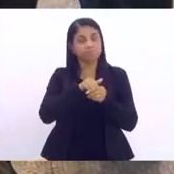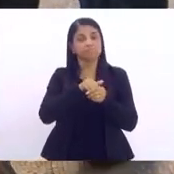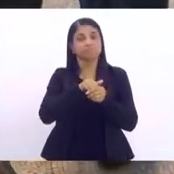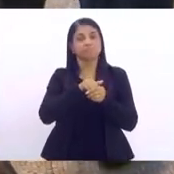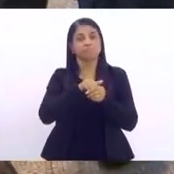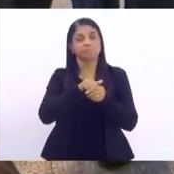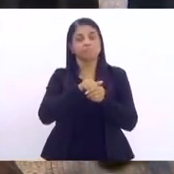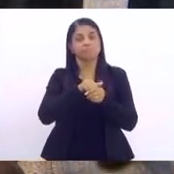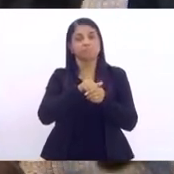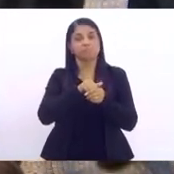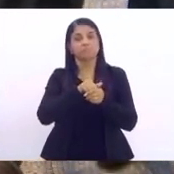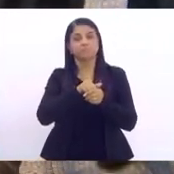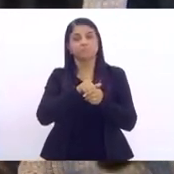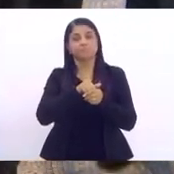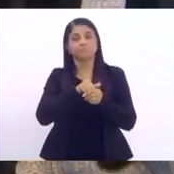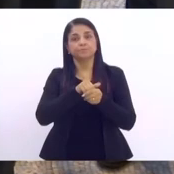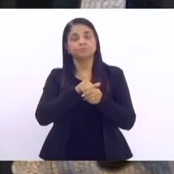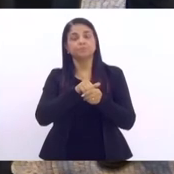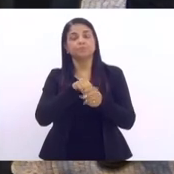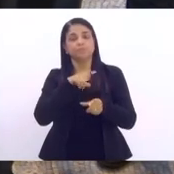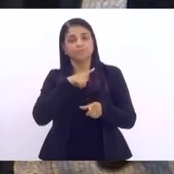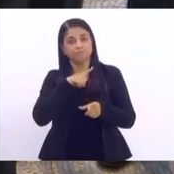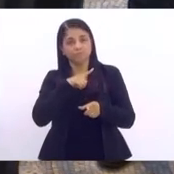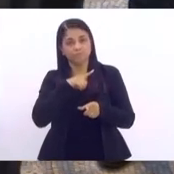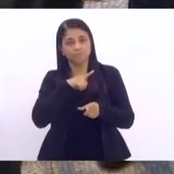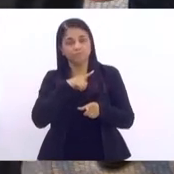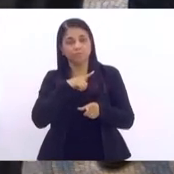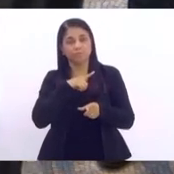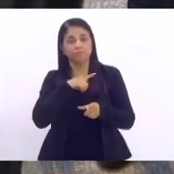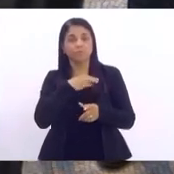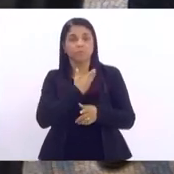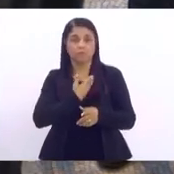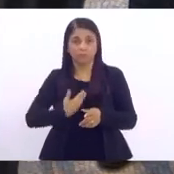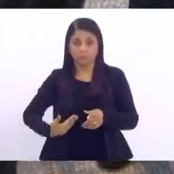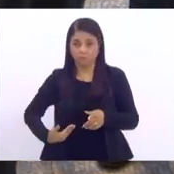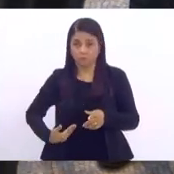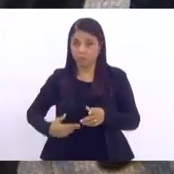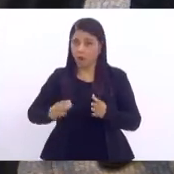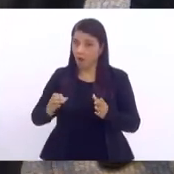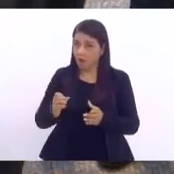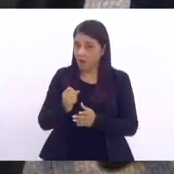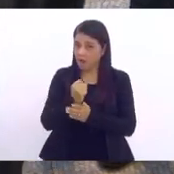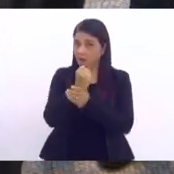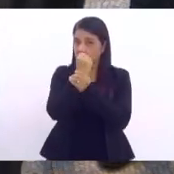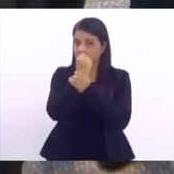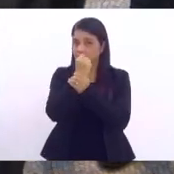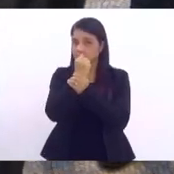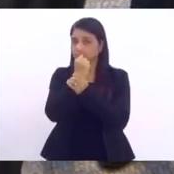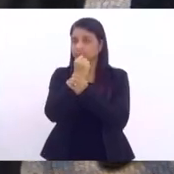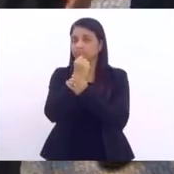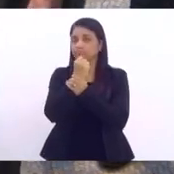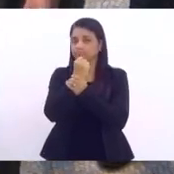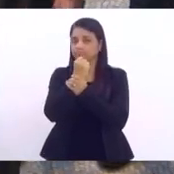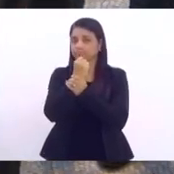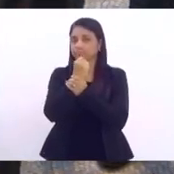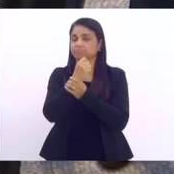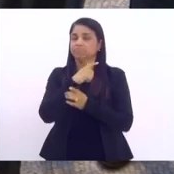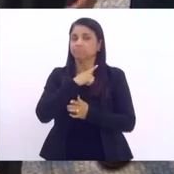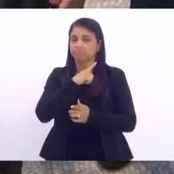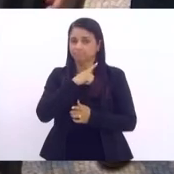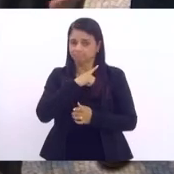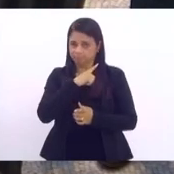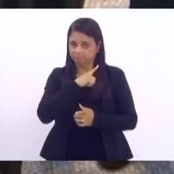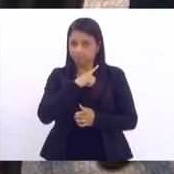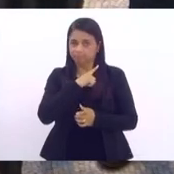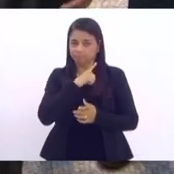porque tenho por parte do governo a garantia de que haverá, né, a autonomia das